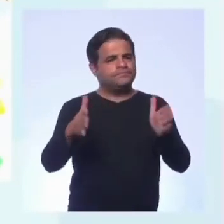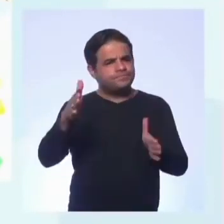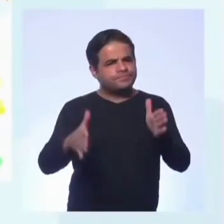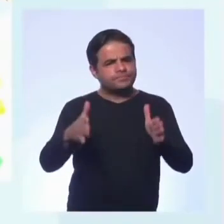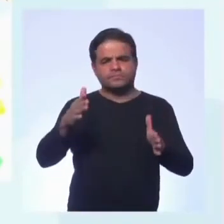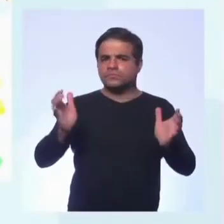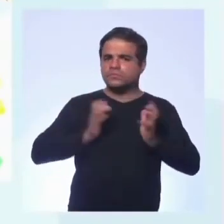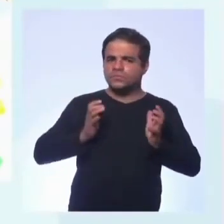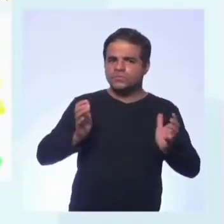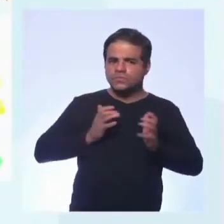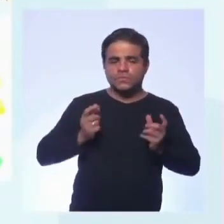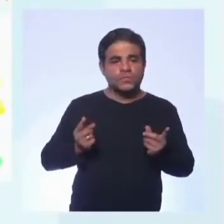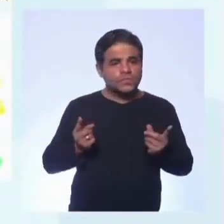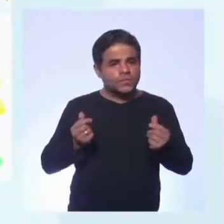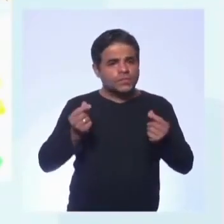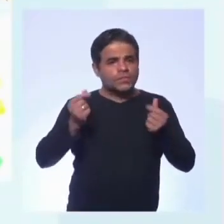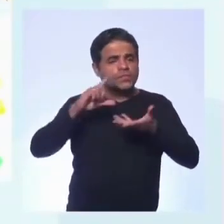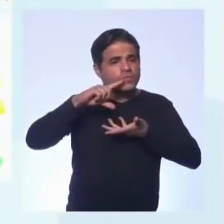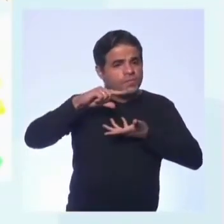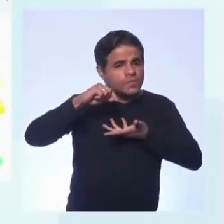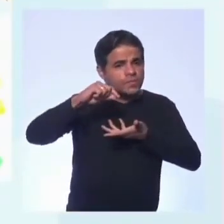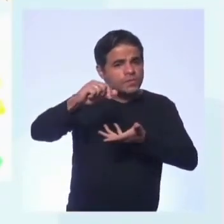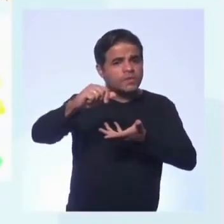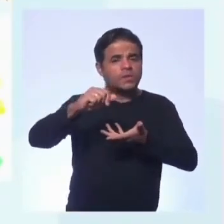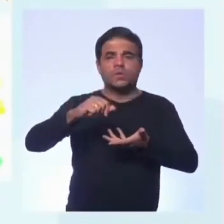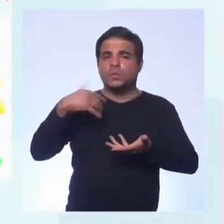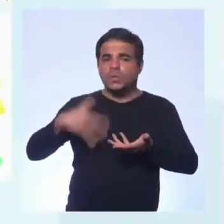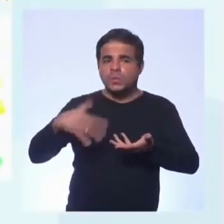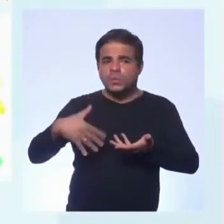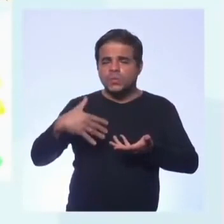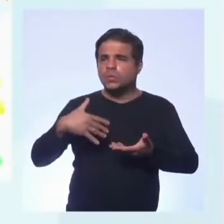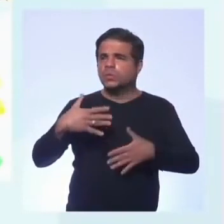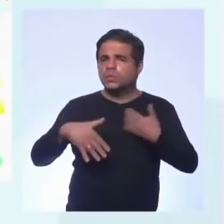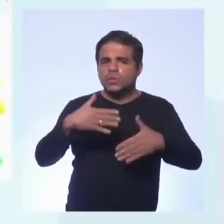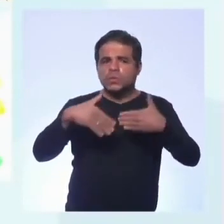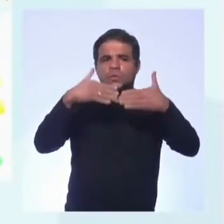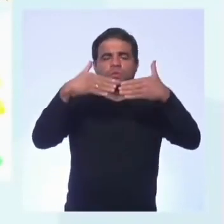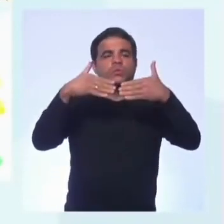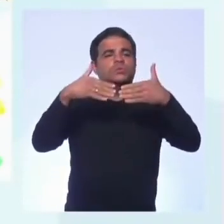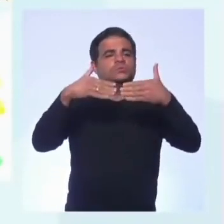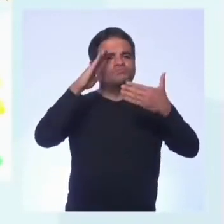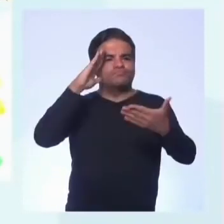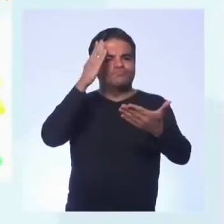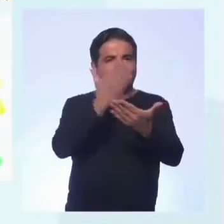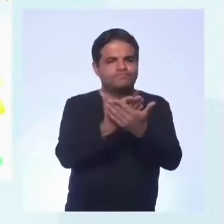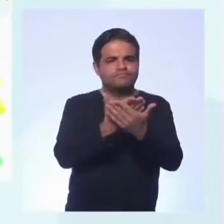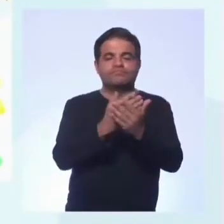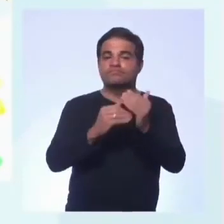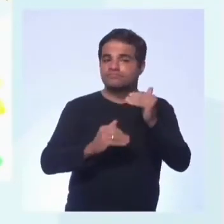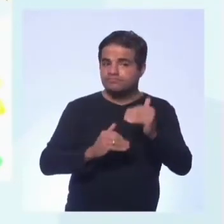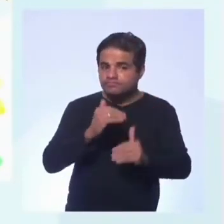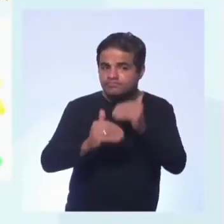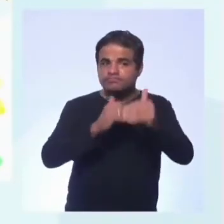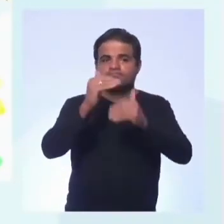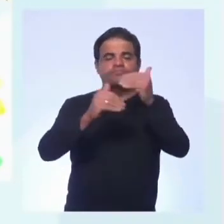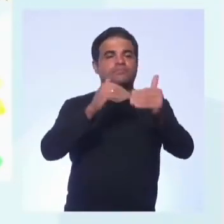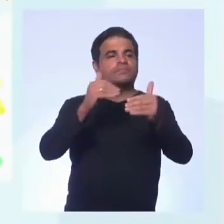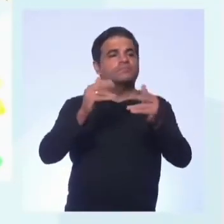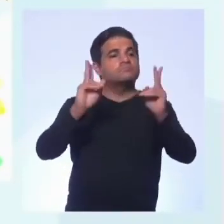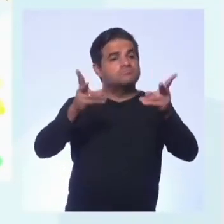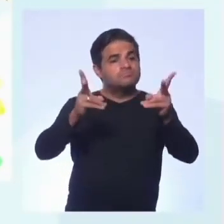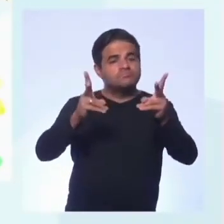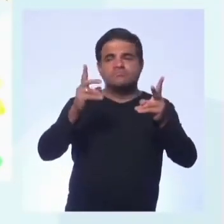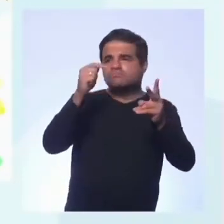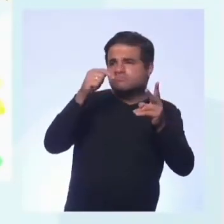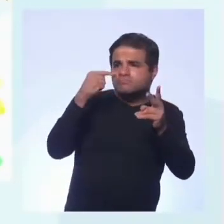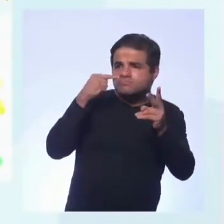período de riqueza da burguesia, um otimismo econômico e confiança no progresso. Ao mesmo